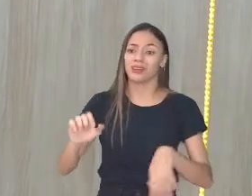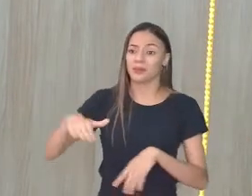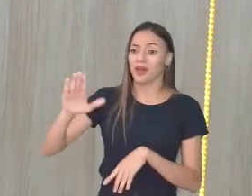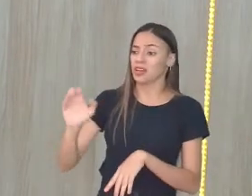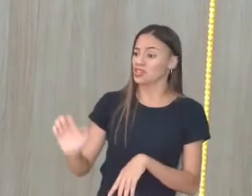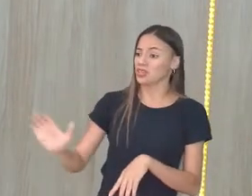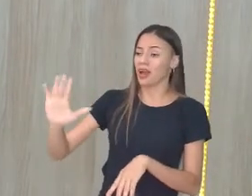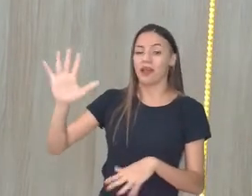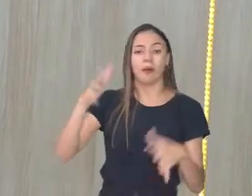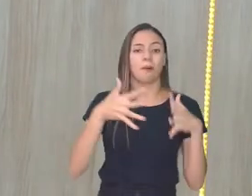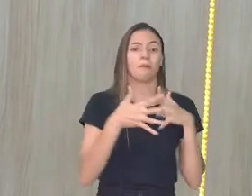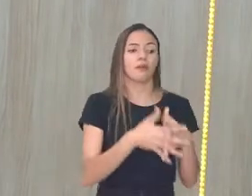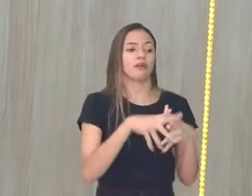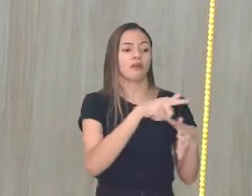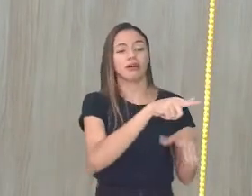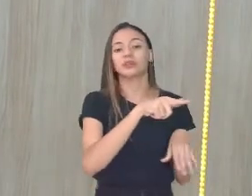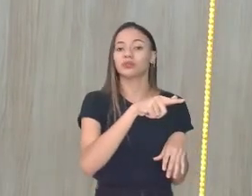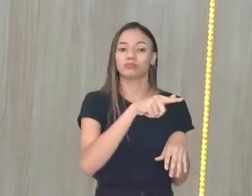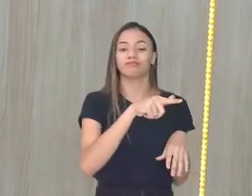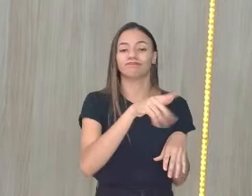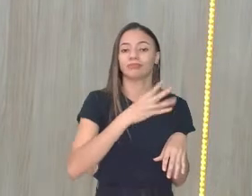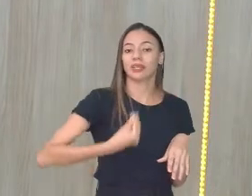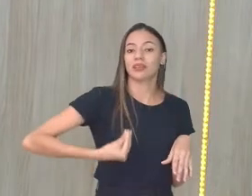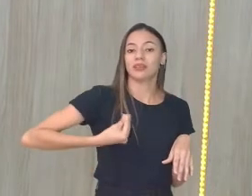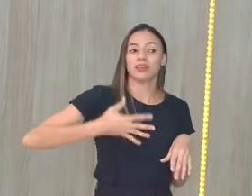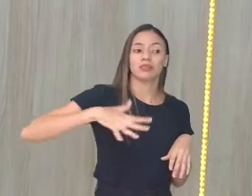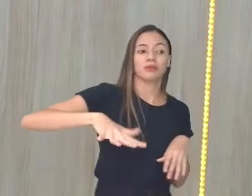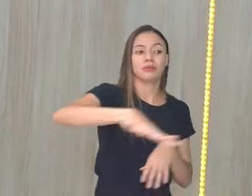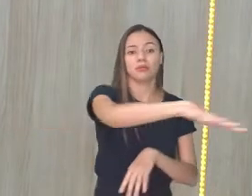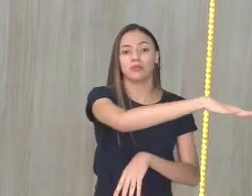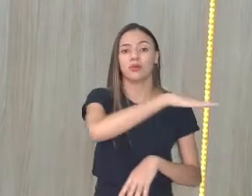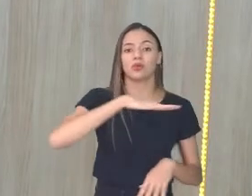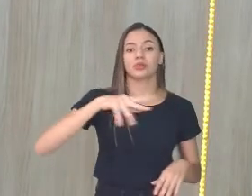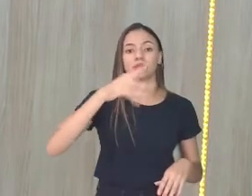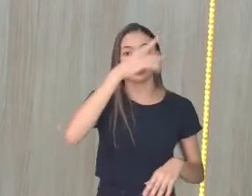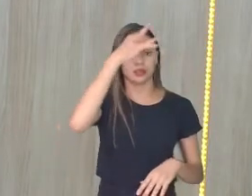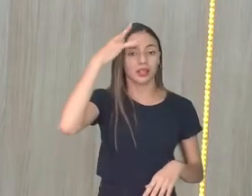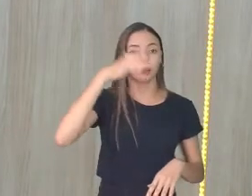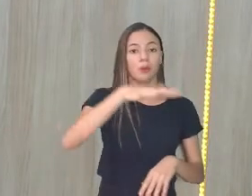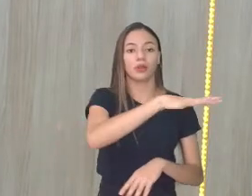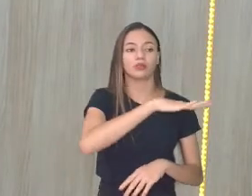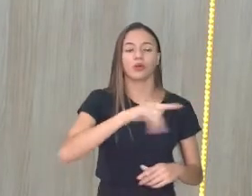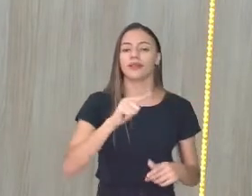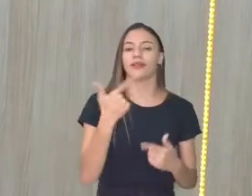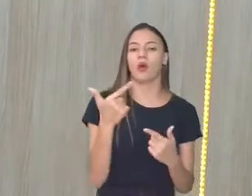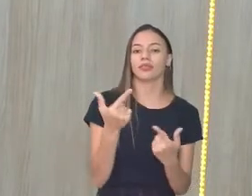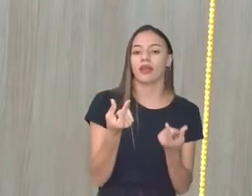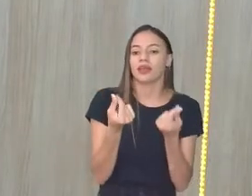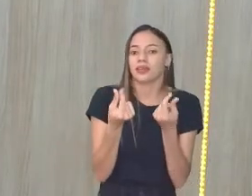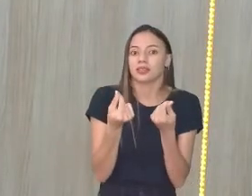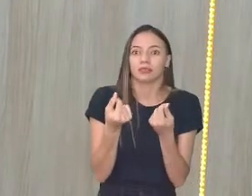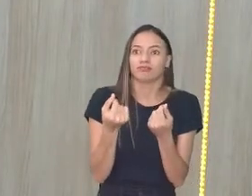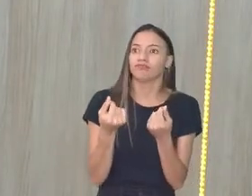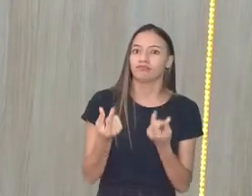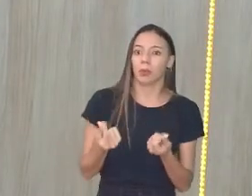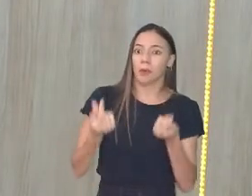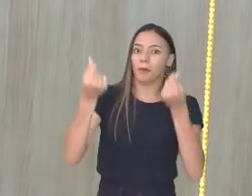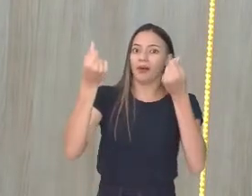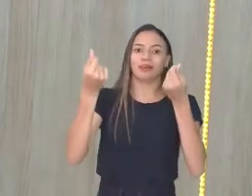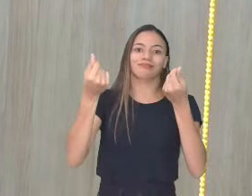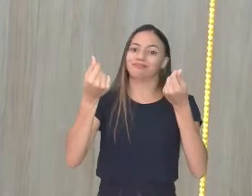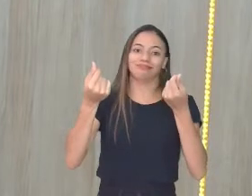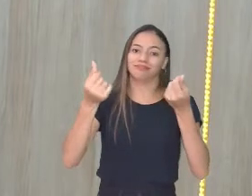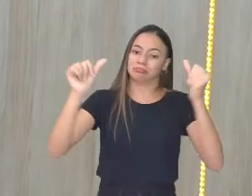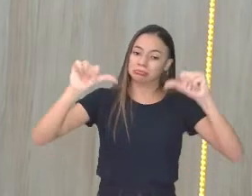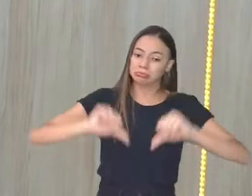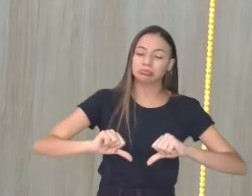aí a vida, por exemplo, da maioria da população que não tem uma renda tão elevada, ok? Então, nesse